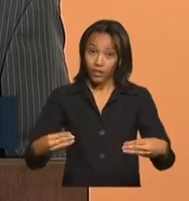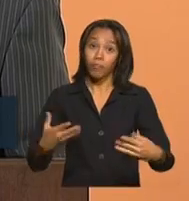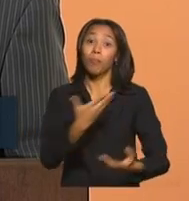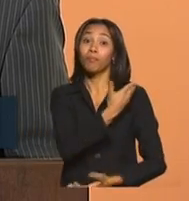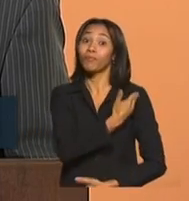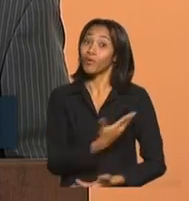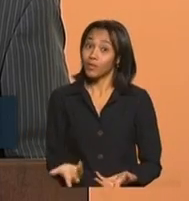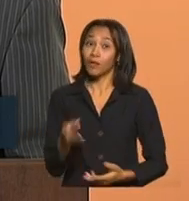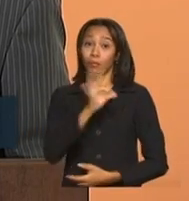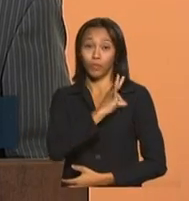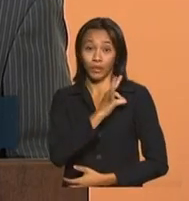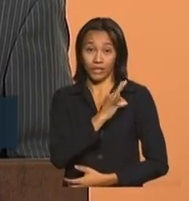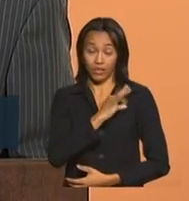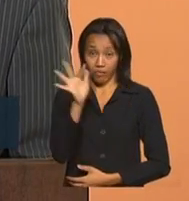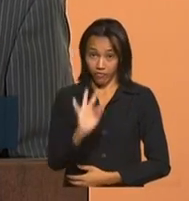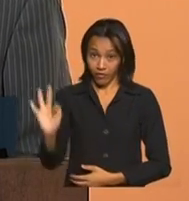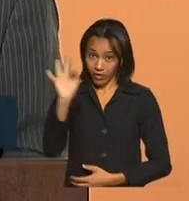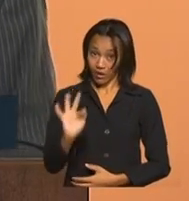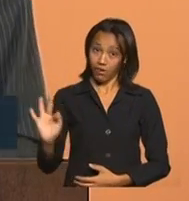Polícia Rodoviária Federal,